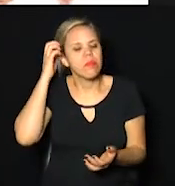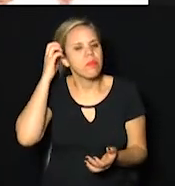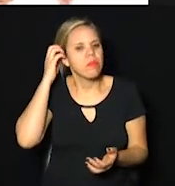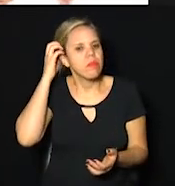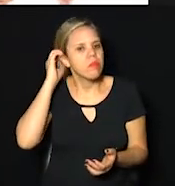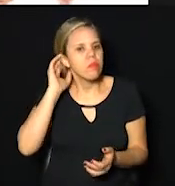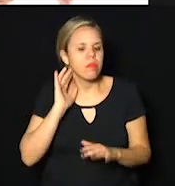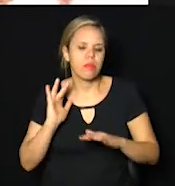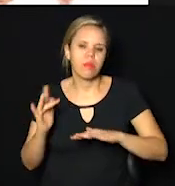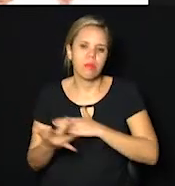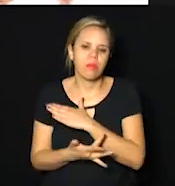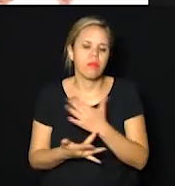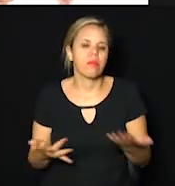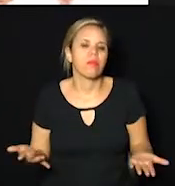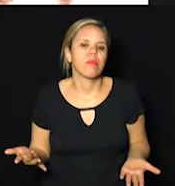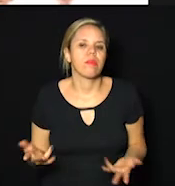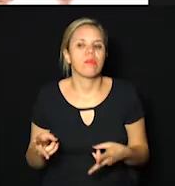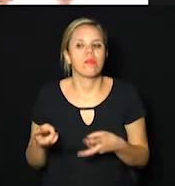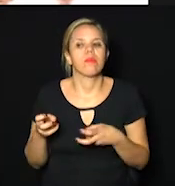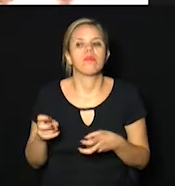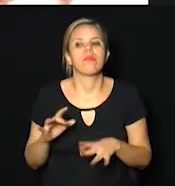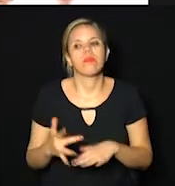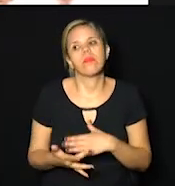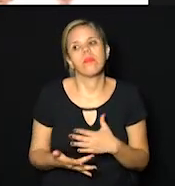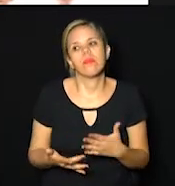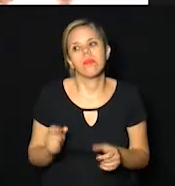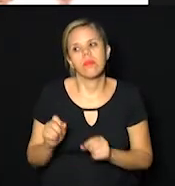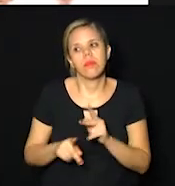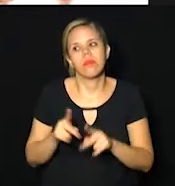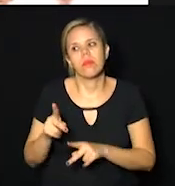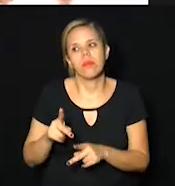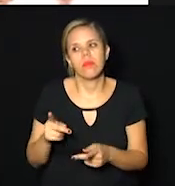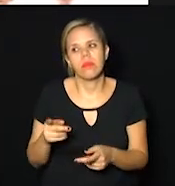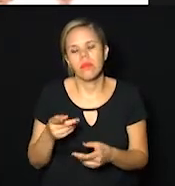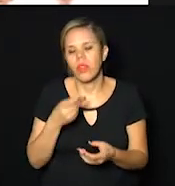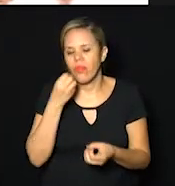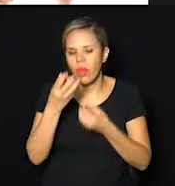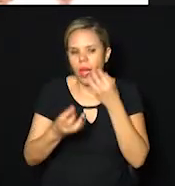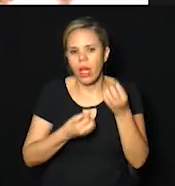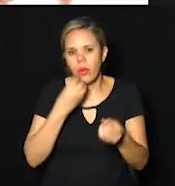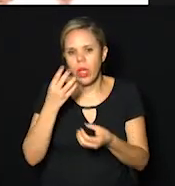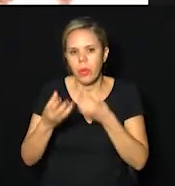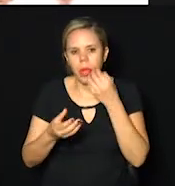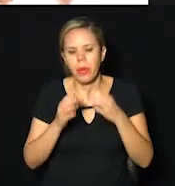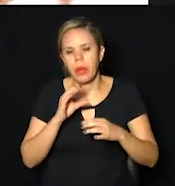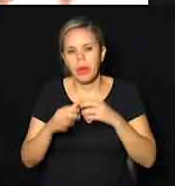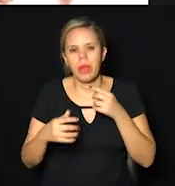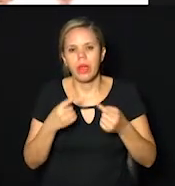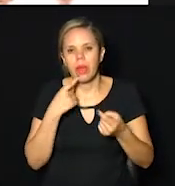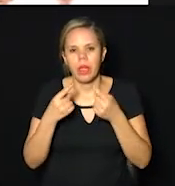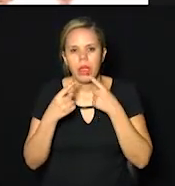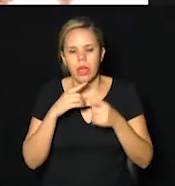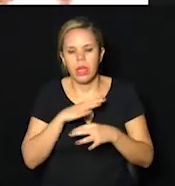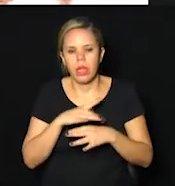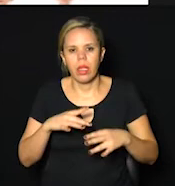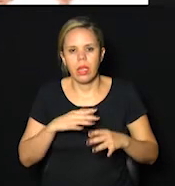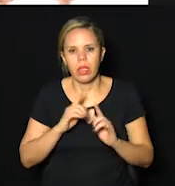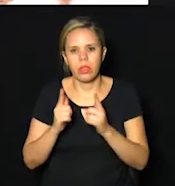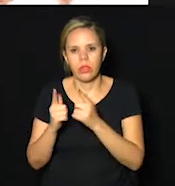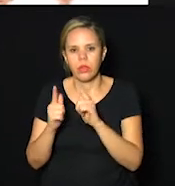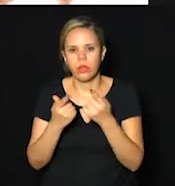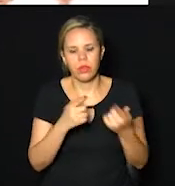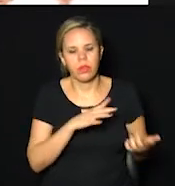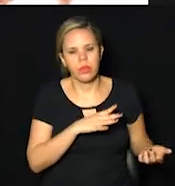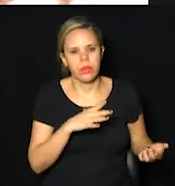redes sociais. Olhar para as redes para ver do que as pessoas estão falando. Sabe aquelas páginas da cidade, os grupos da cidade